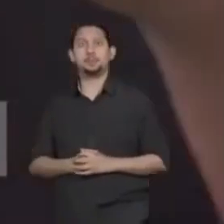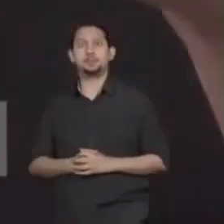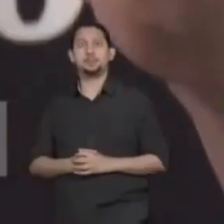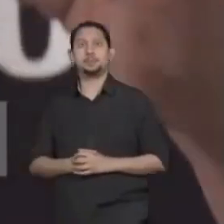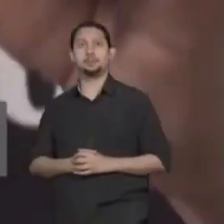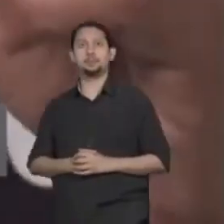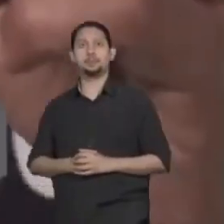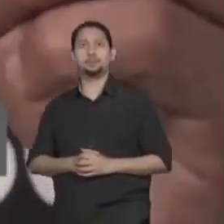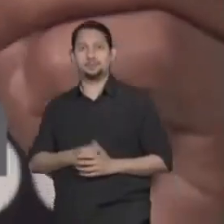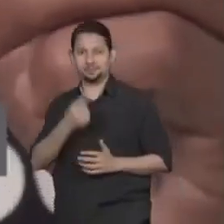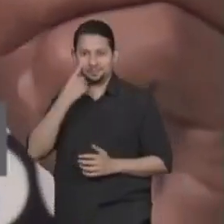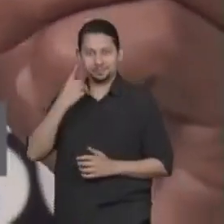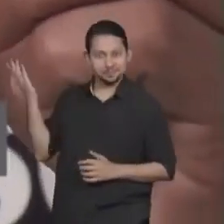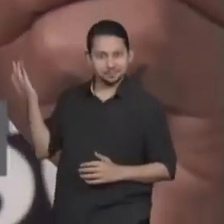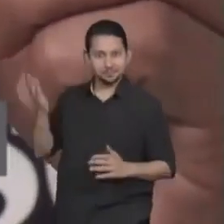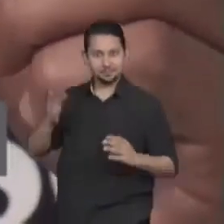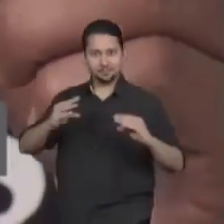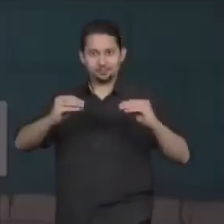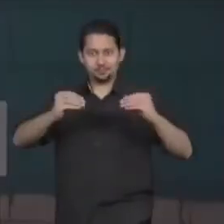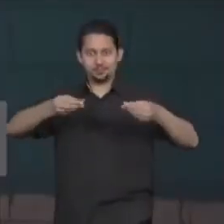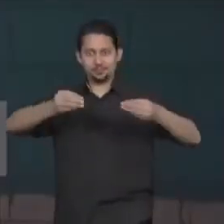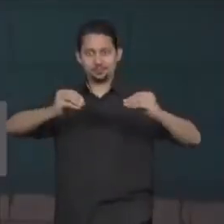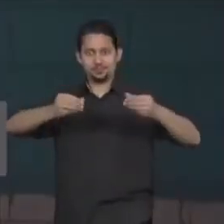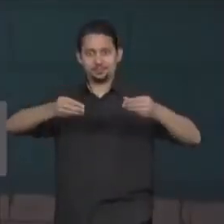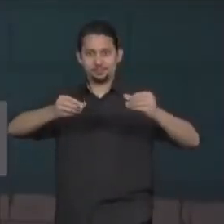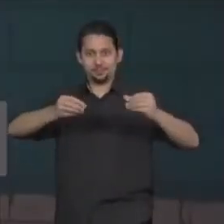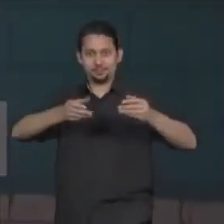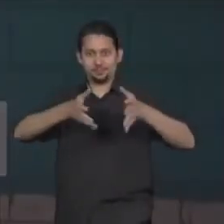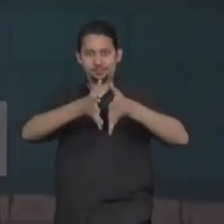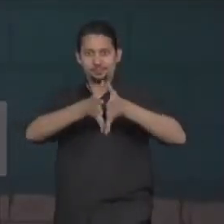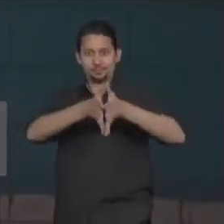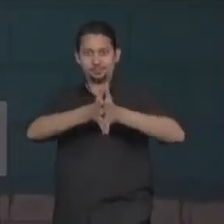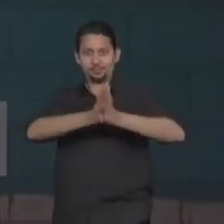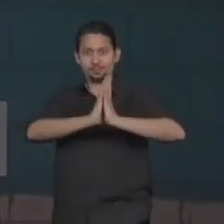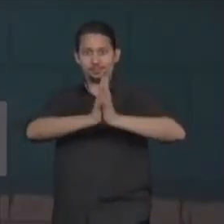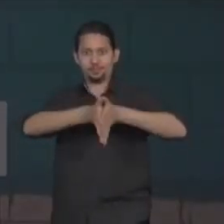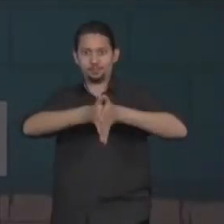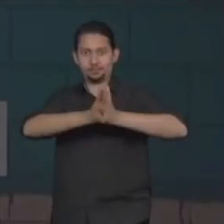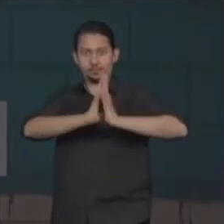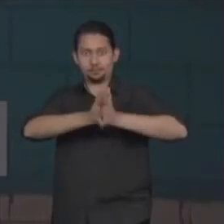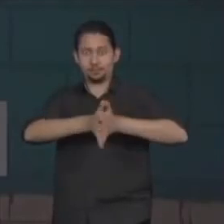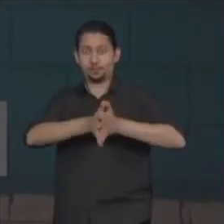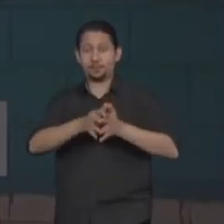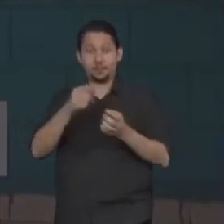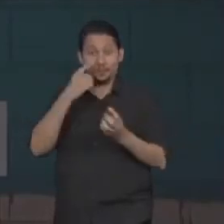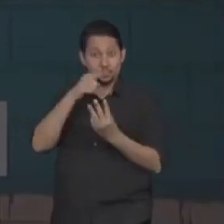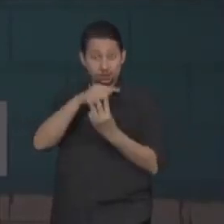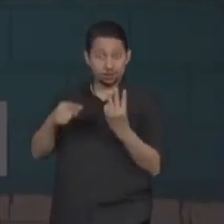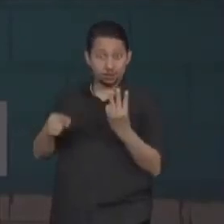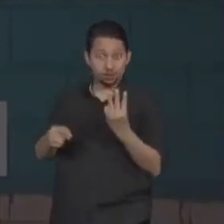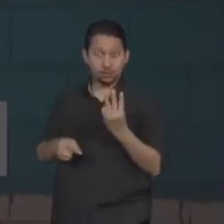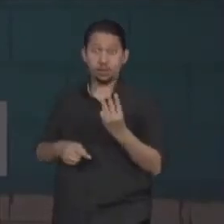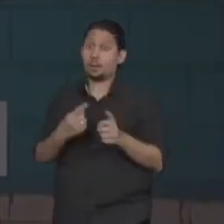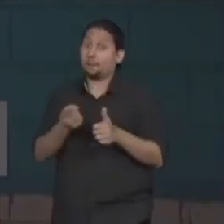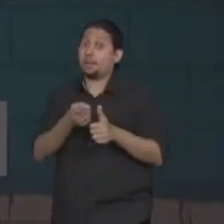final da colagem, ela vai estar assim, ó. São 3 peças, como eu comentei com você. Então, essa aqui é a primeira peça, ela vai no